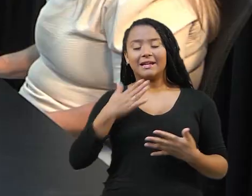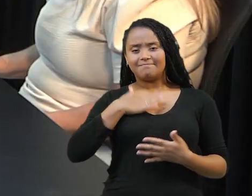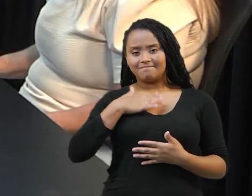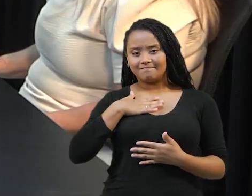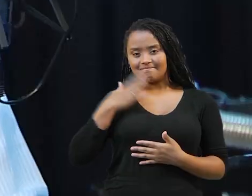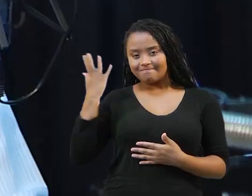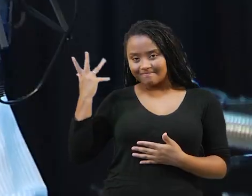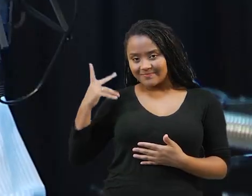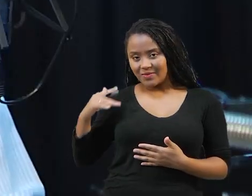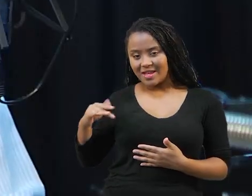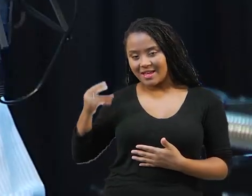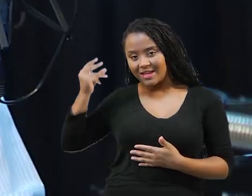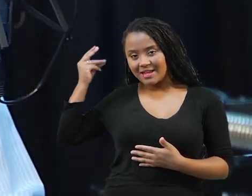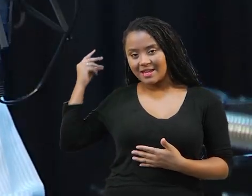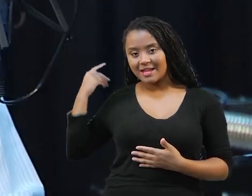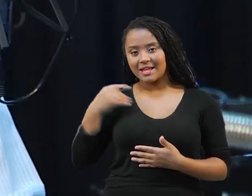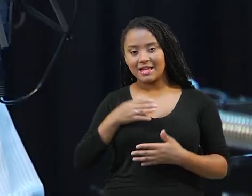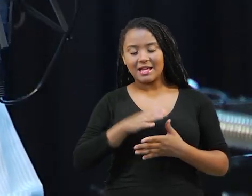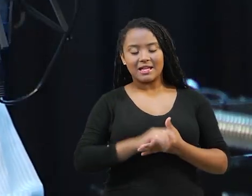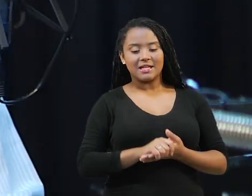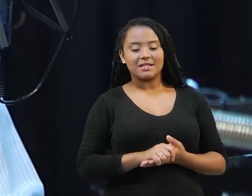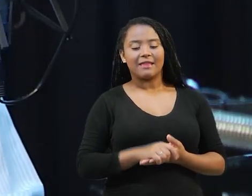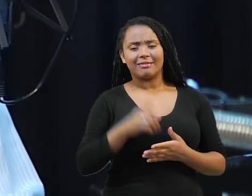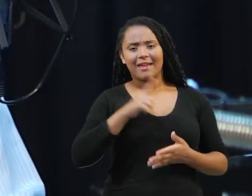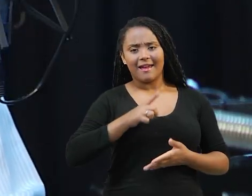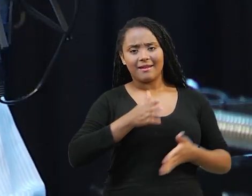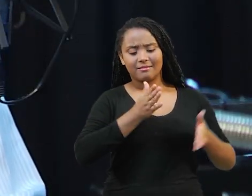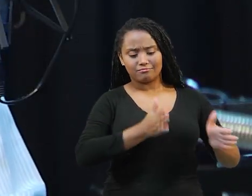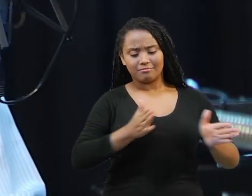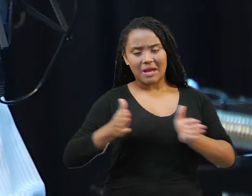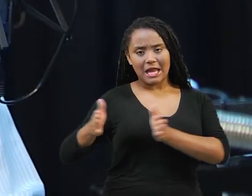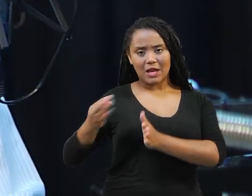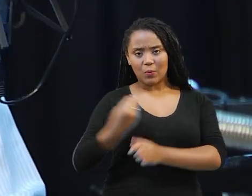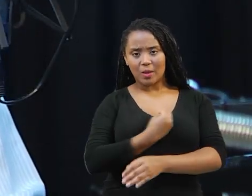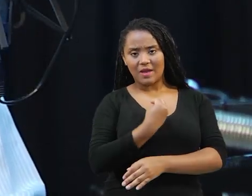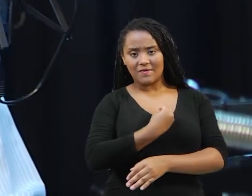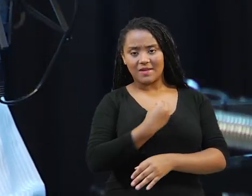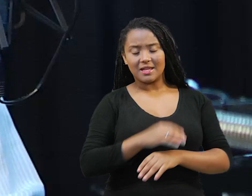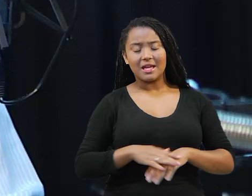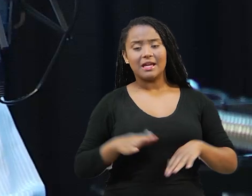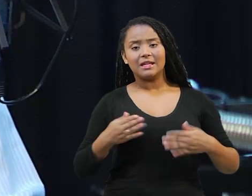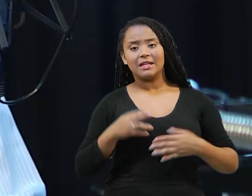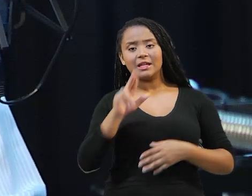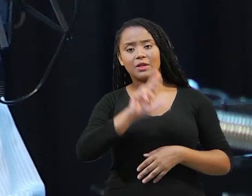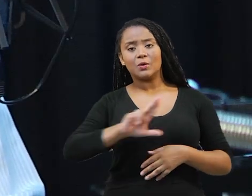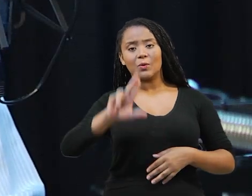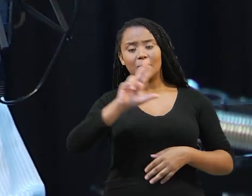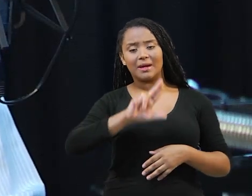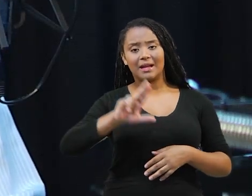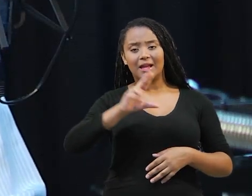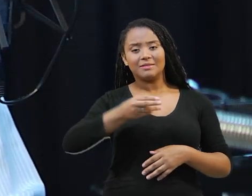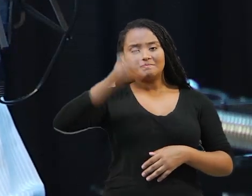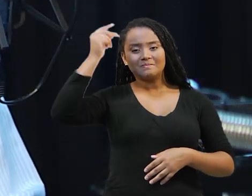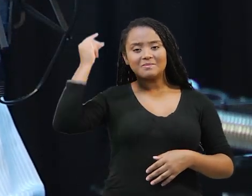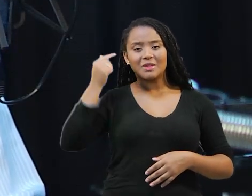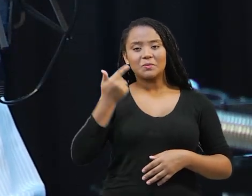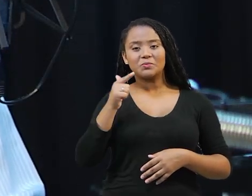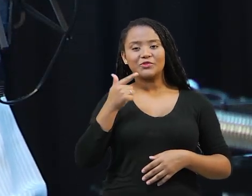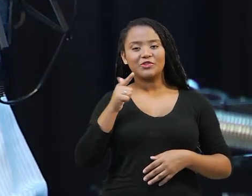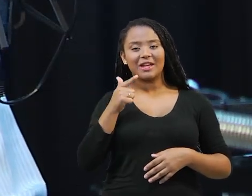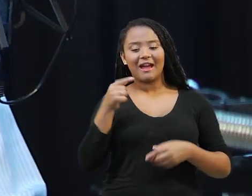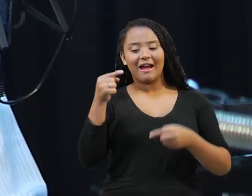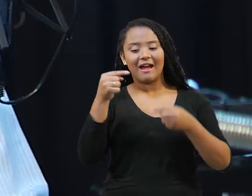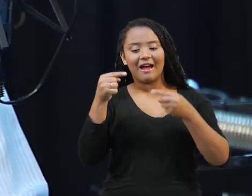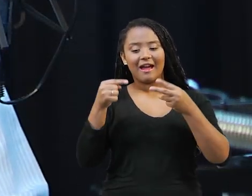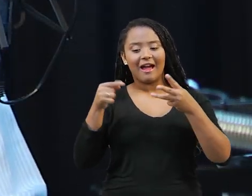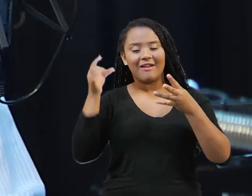a gente passa por muitas épocas, né? Então, Uberlândia tinha uma época que não tinha tantas facilidades, né? Então, meu